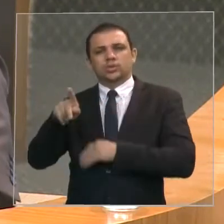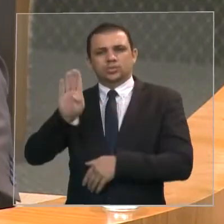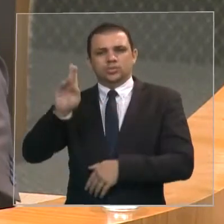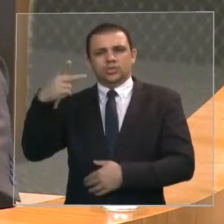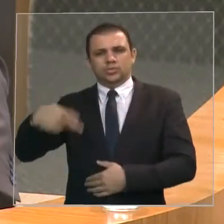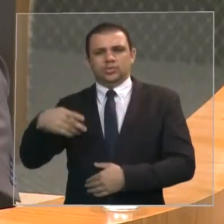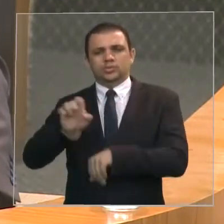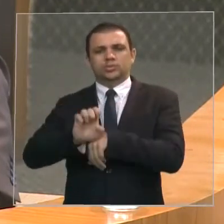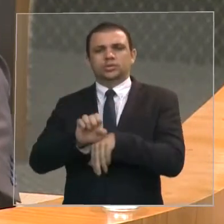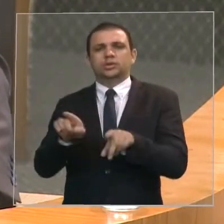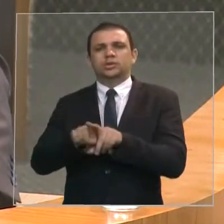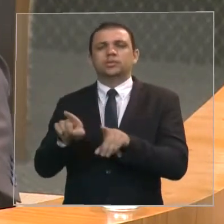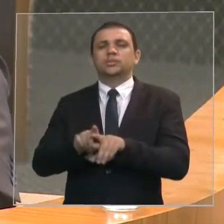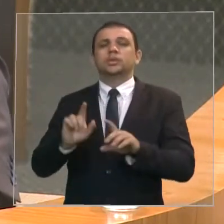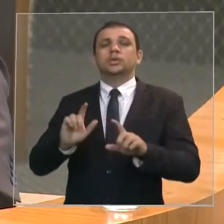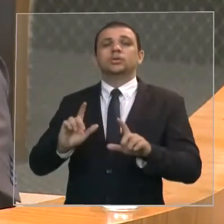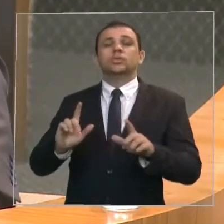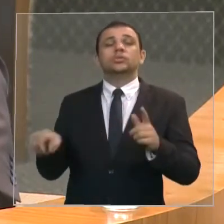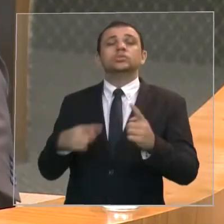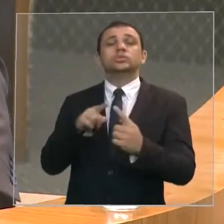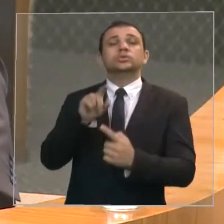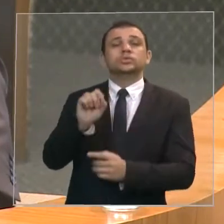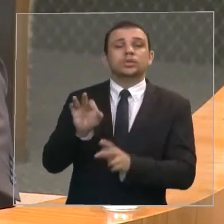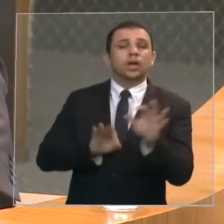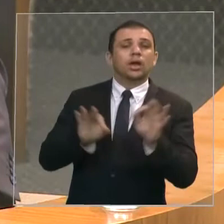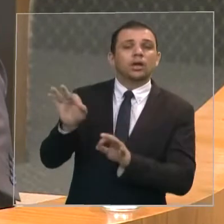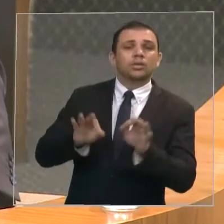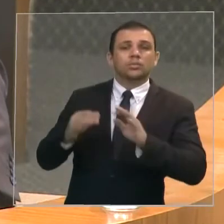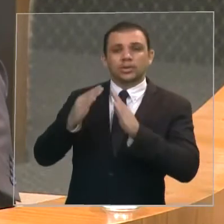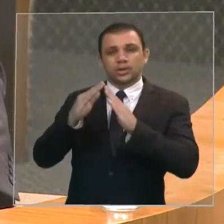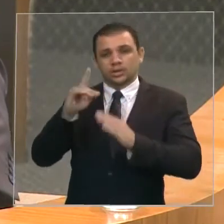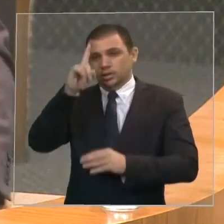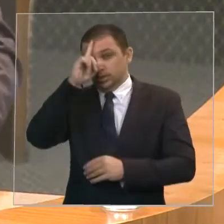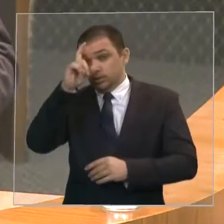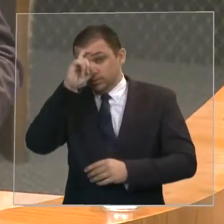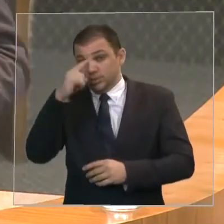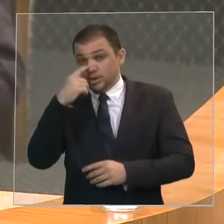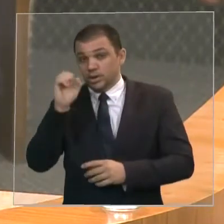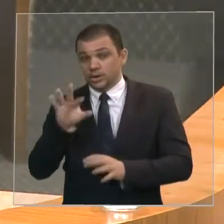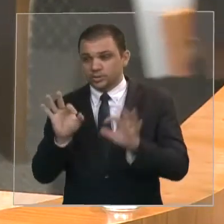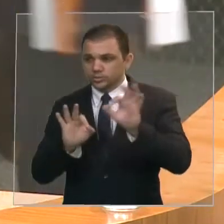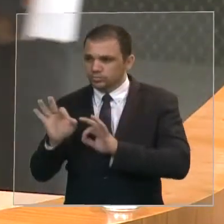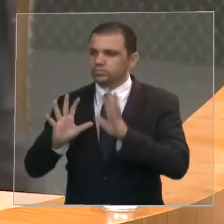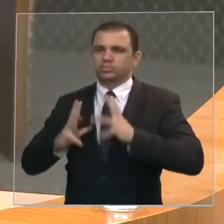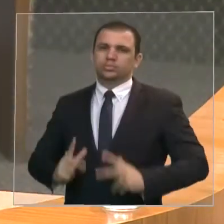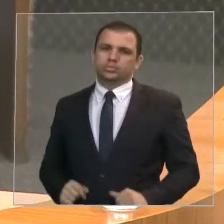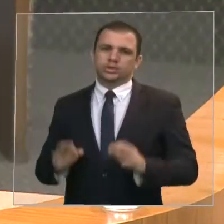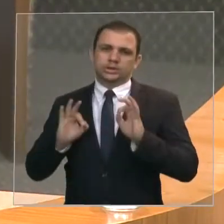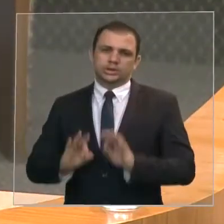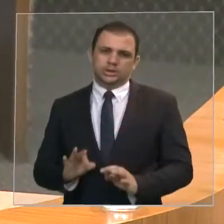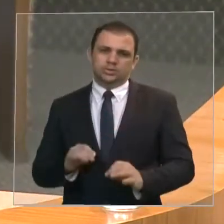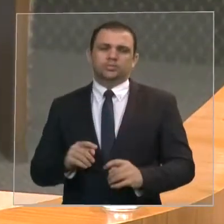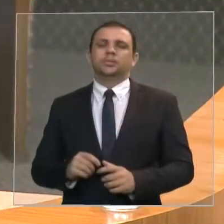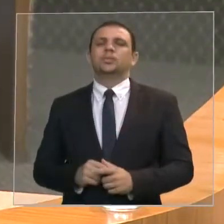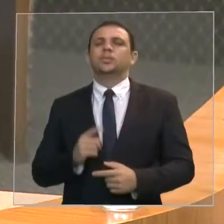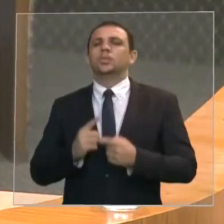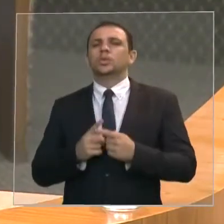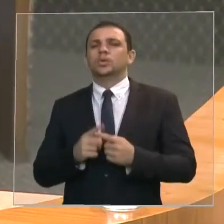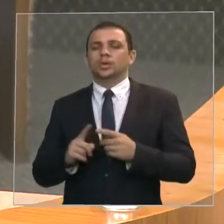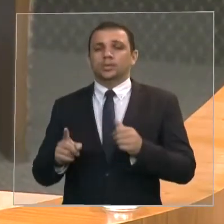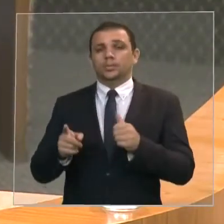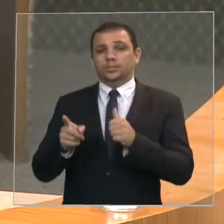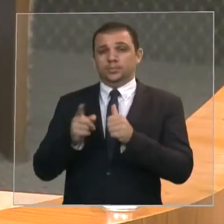a coleta adequada dos resíduos de saúde, do lixo hospitalar. Por quê? Primeiro, nós sabemos